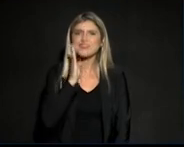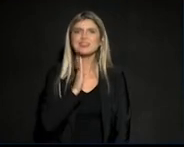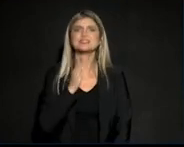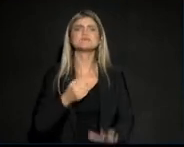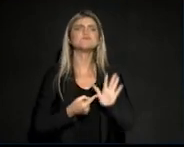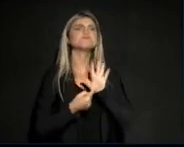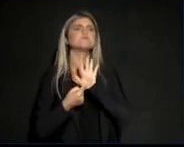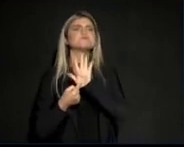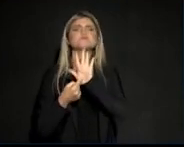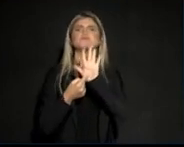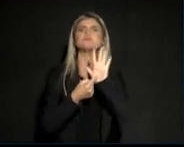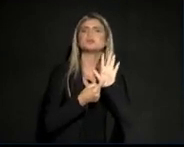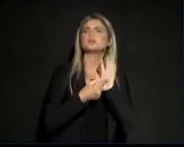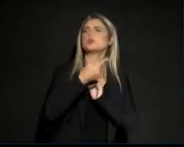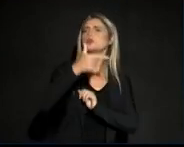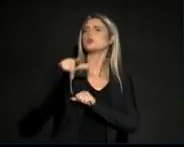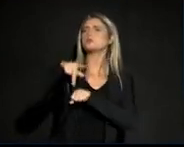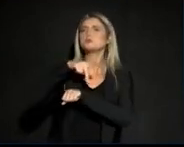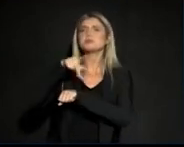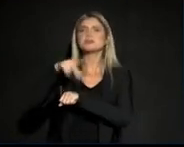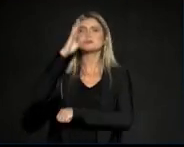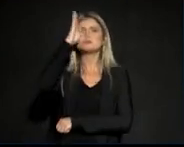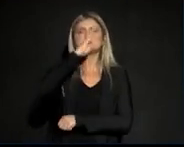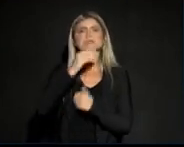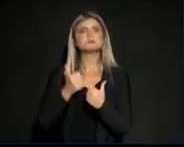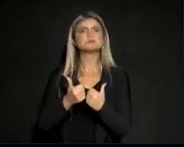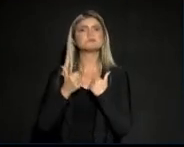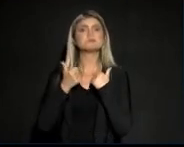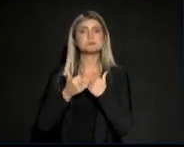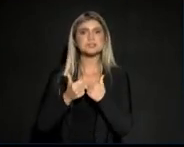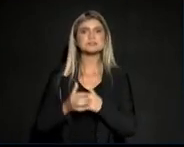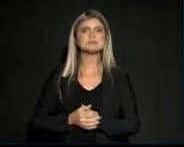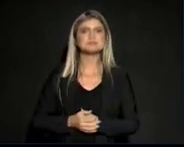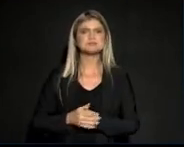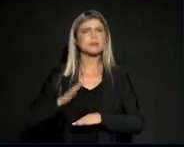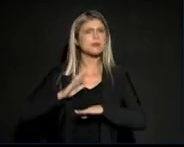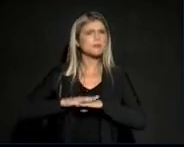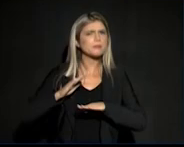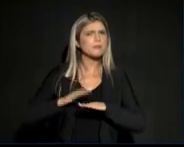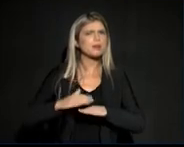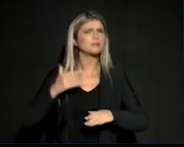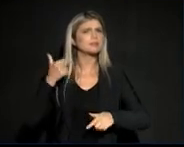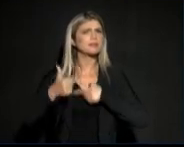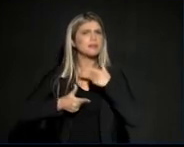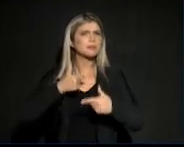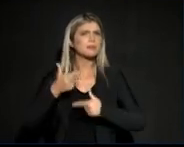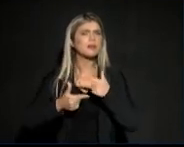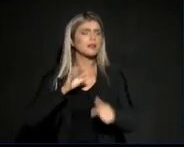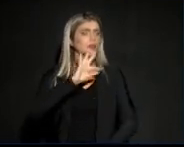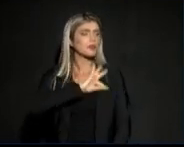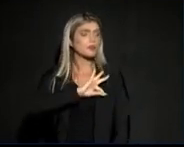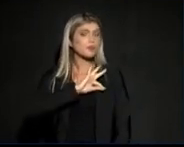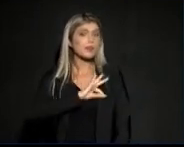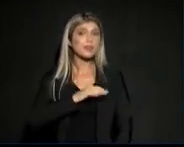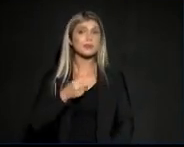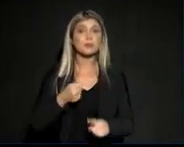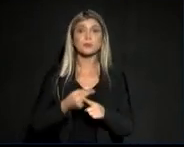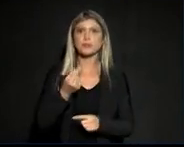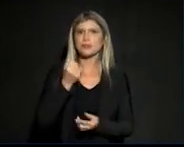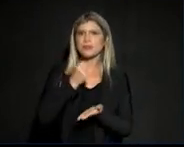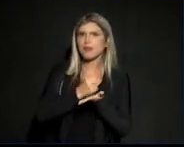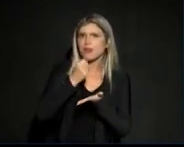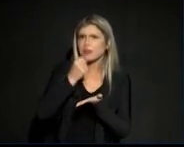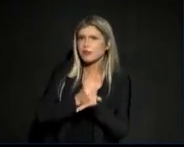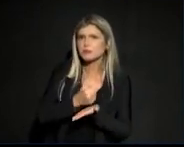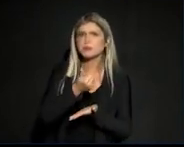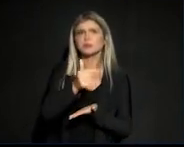bem do Brasil lá fora e aqui dentro para gente atrair mais investimentos e gerar Mais Emprego e renda porque dinheiro não tem carimbo e bolso não tem lado